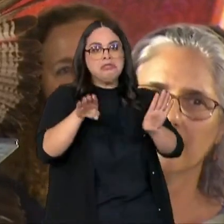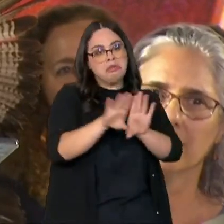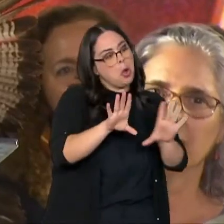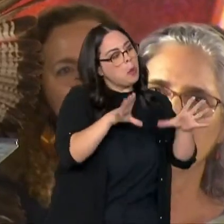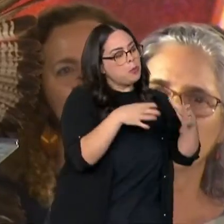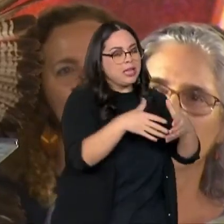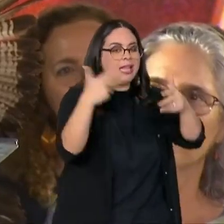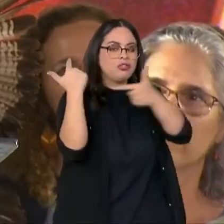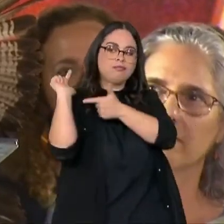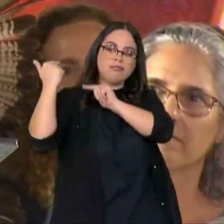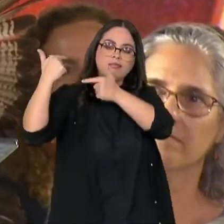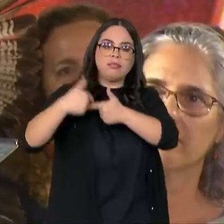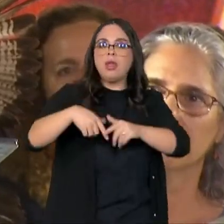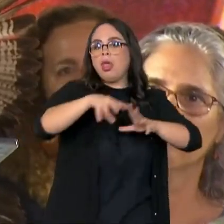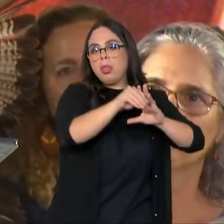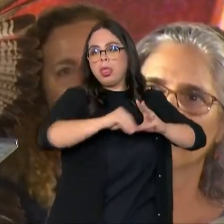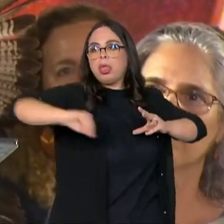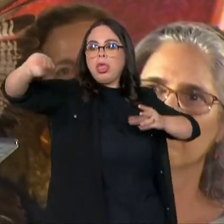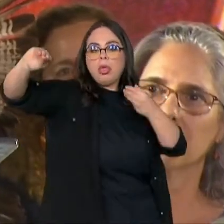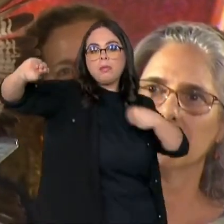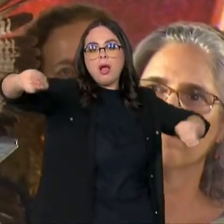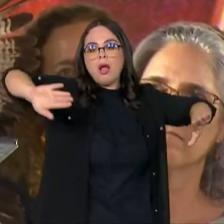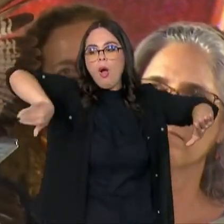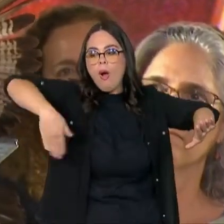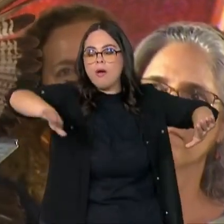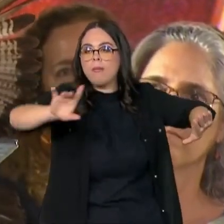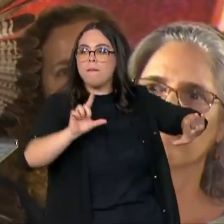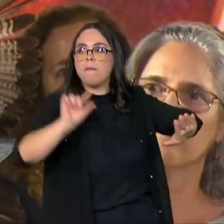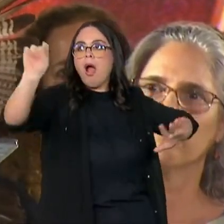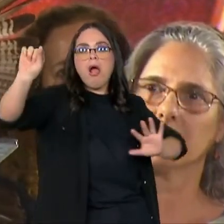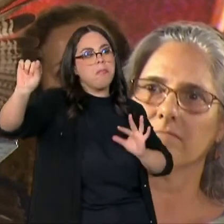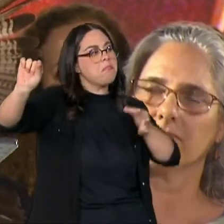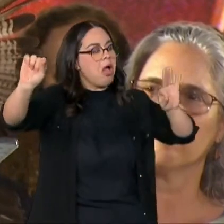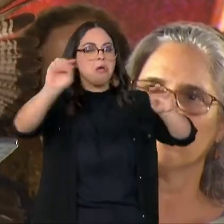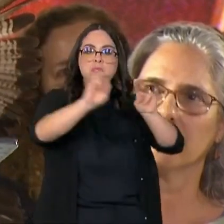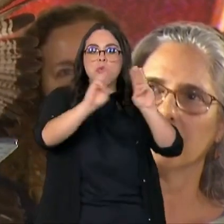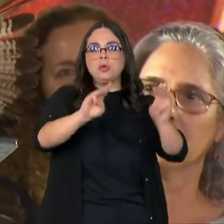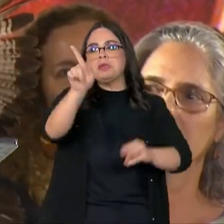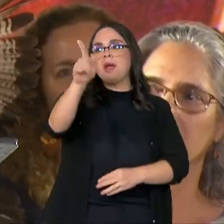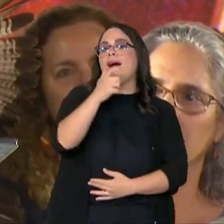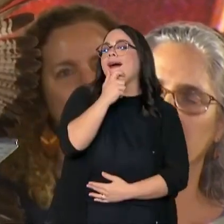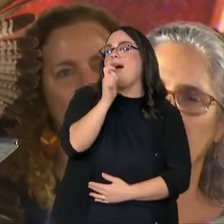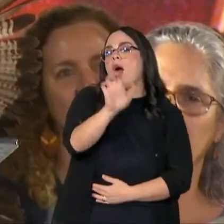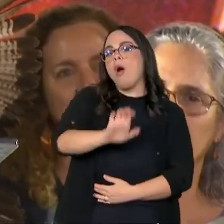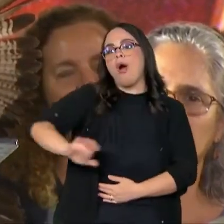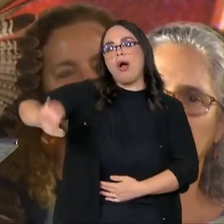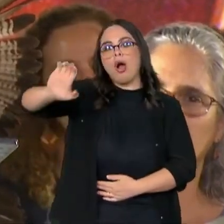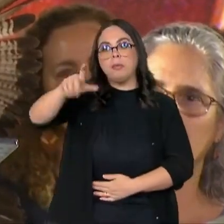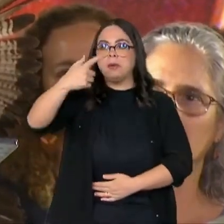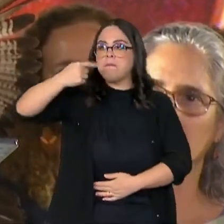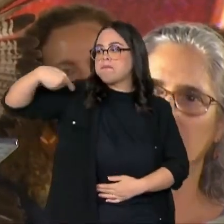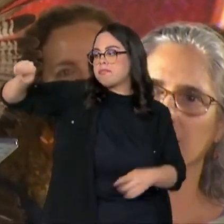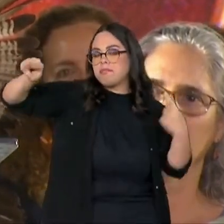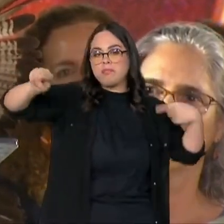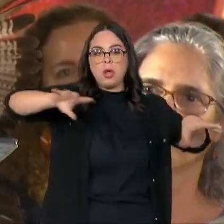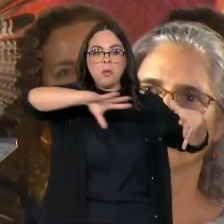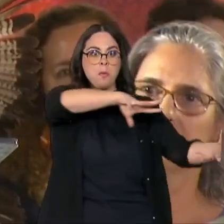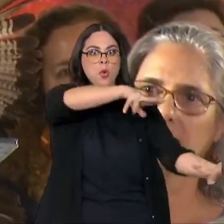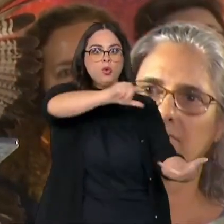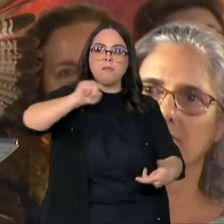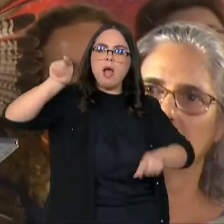tradicionais atravessaram fronteiras e foram habitar museus europeus e de outros cantos do mundo.